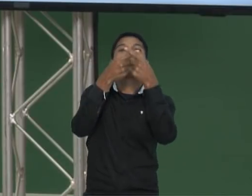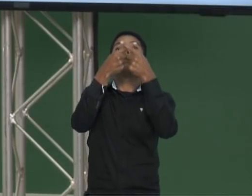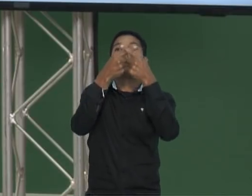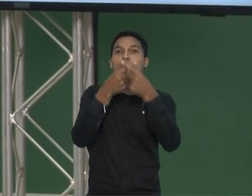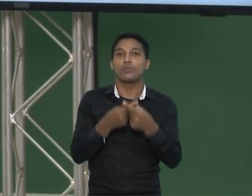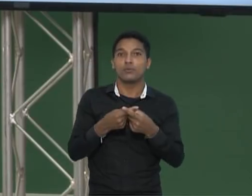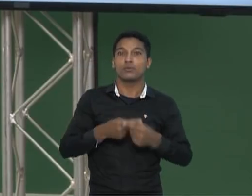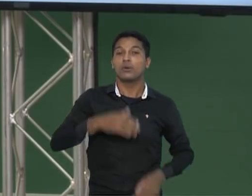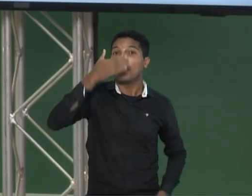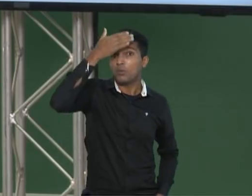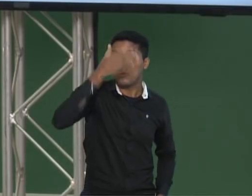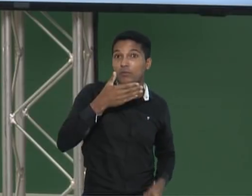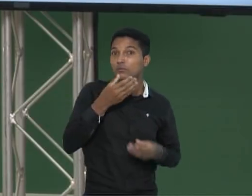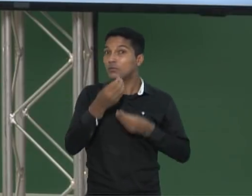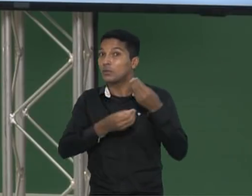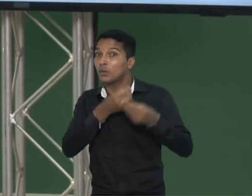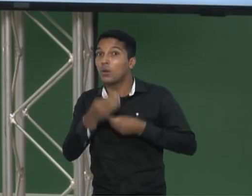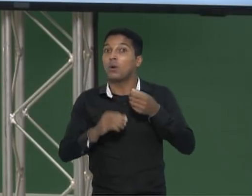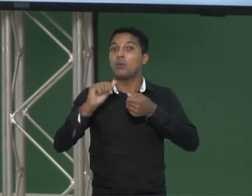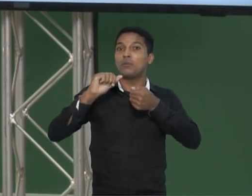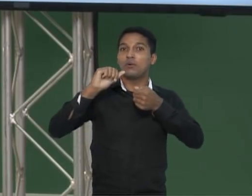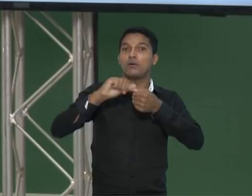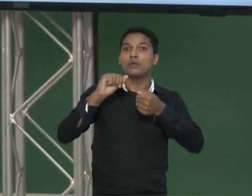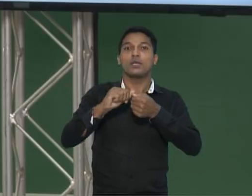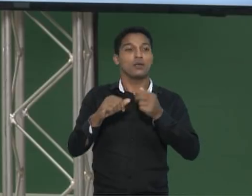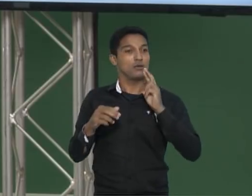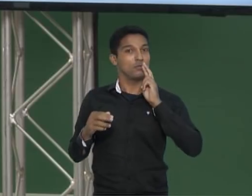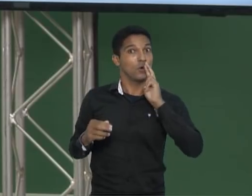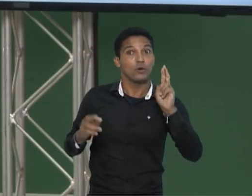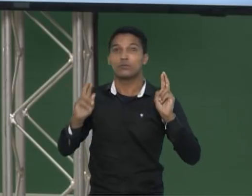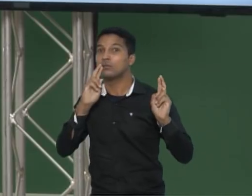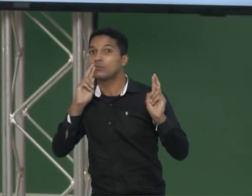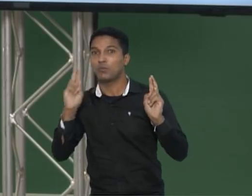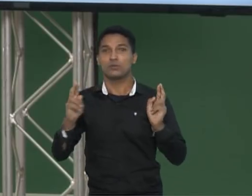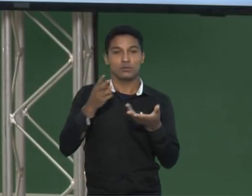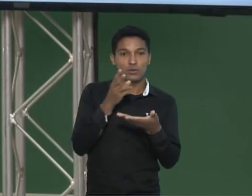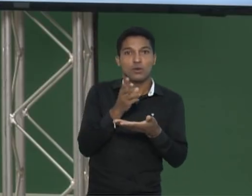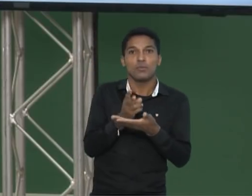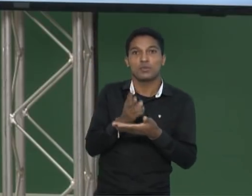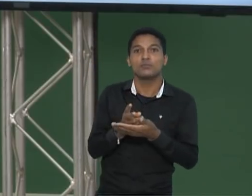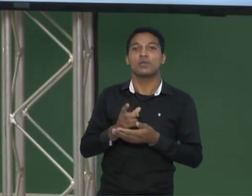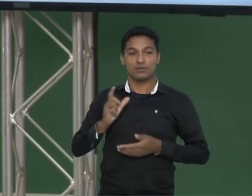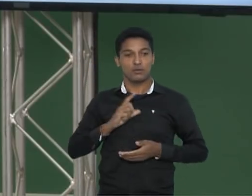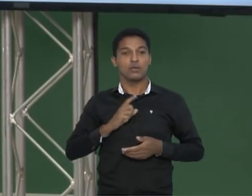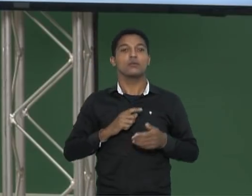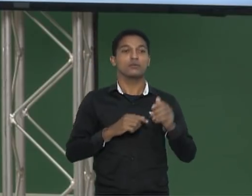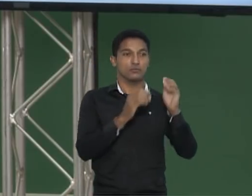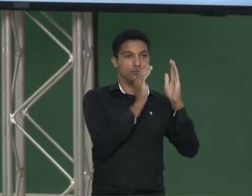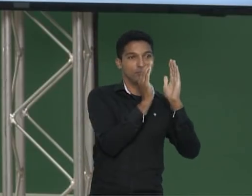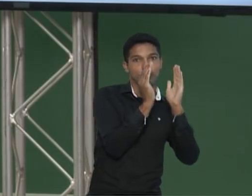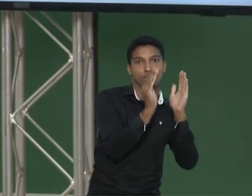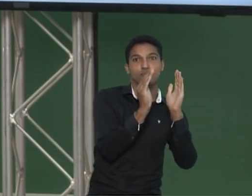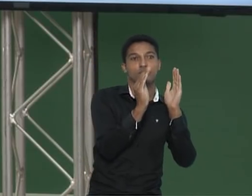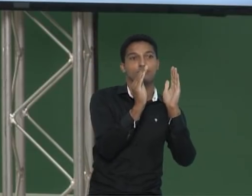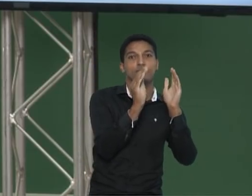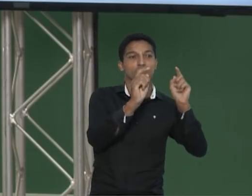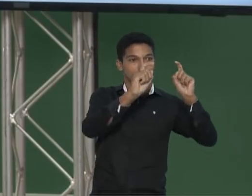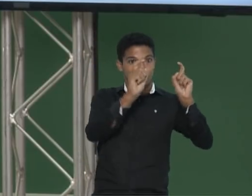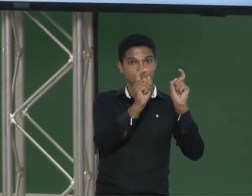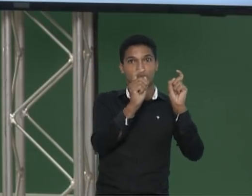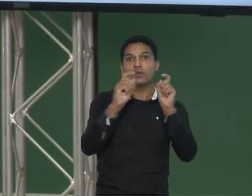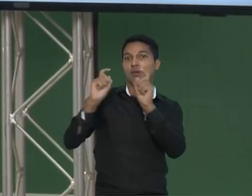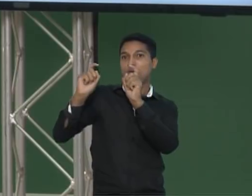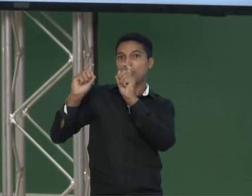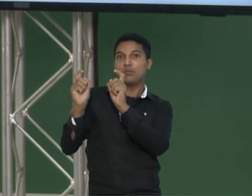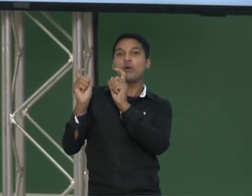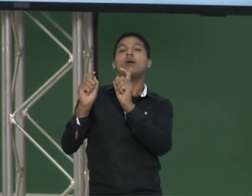que pode ser feito chegar no mesmo resultado quando nós temos dois termos entre parênteses